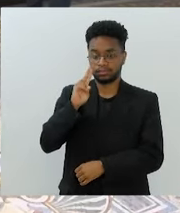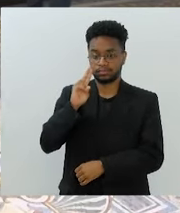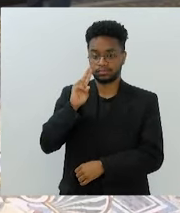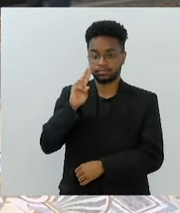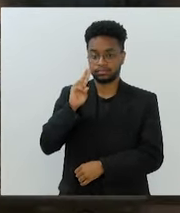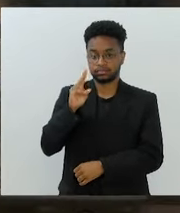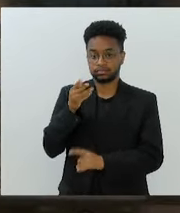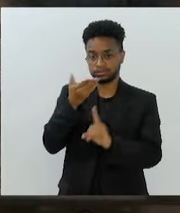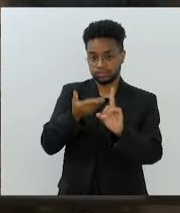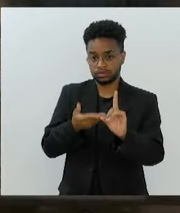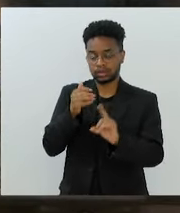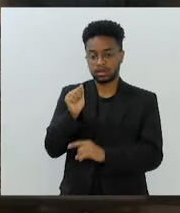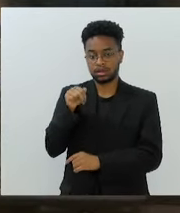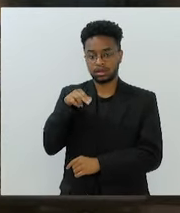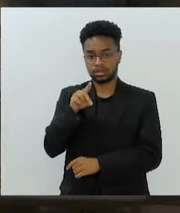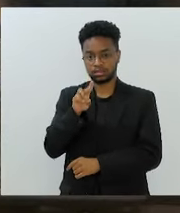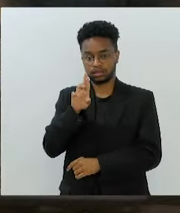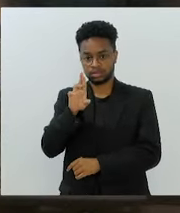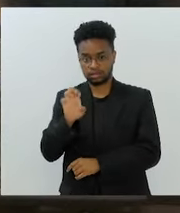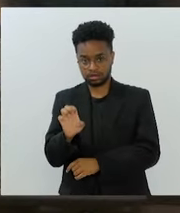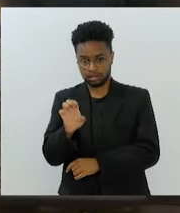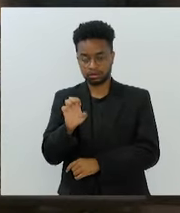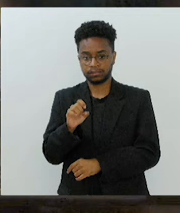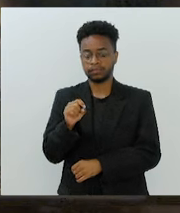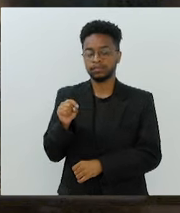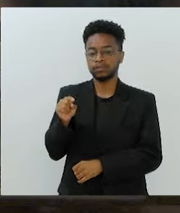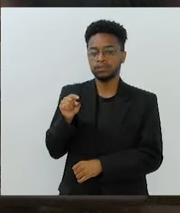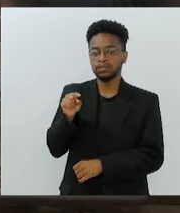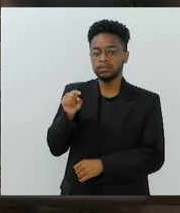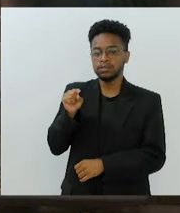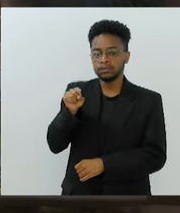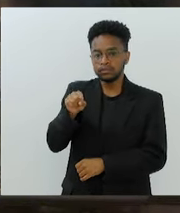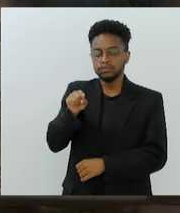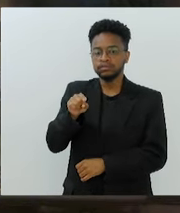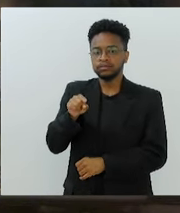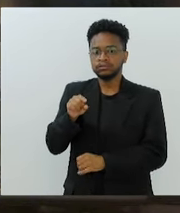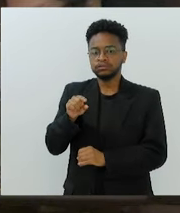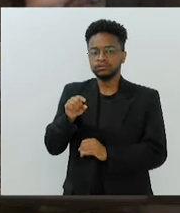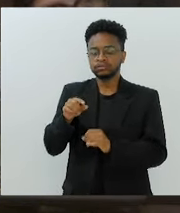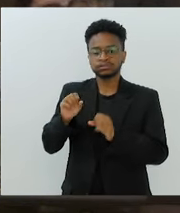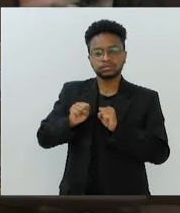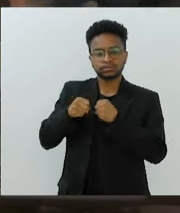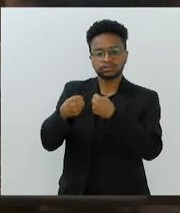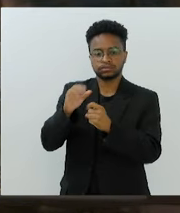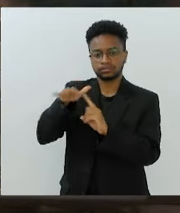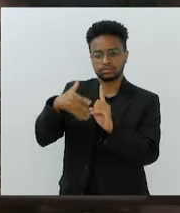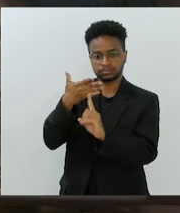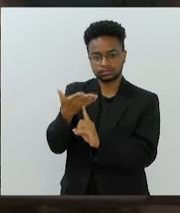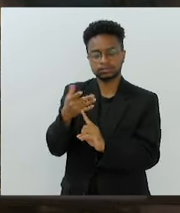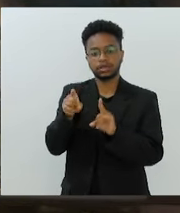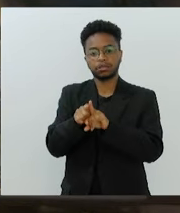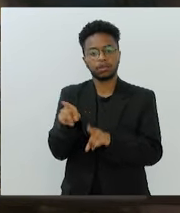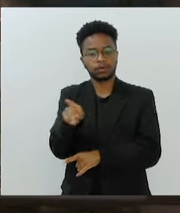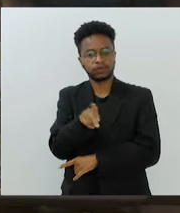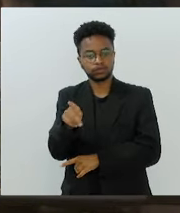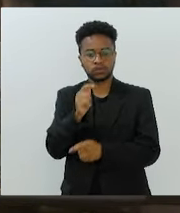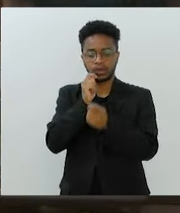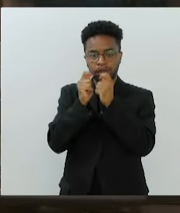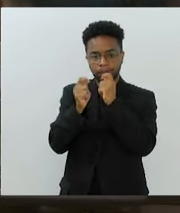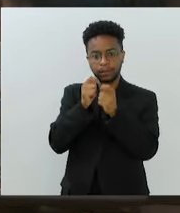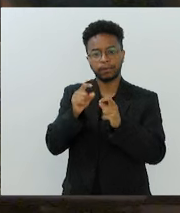André Tregueiro, além de ser um ambientalista, um professor, um repórter, ele tem